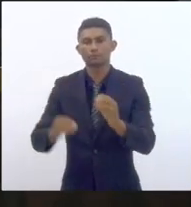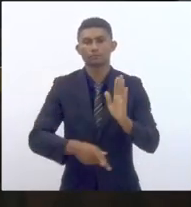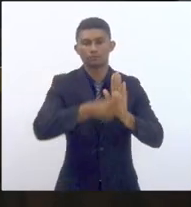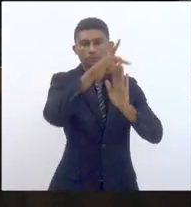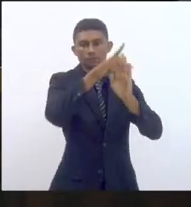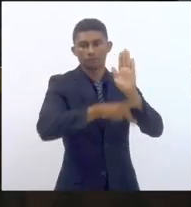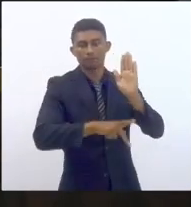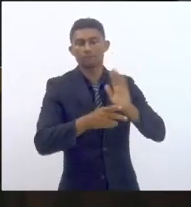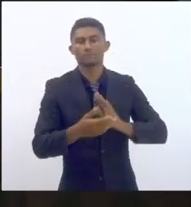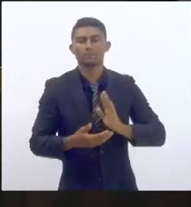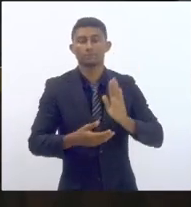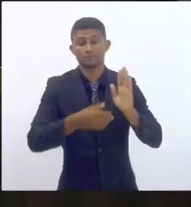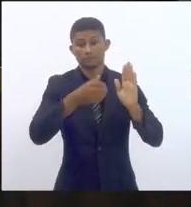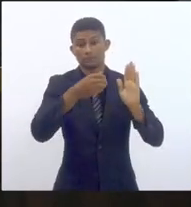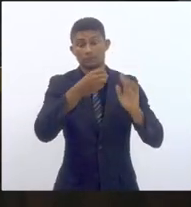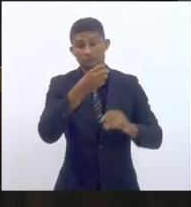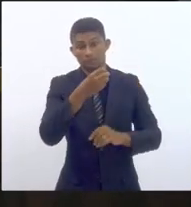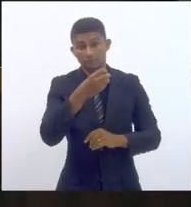resolução